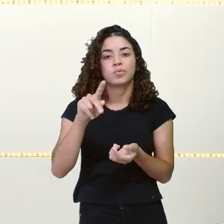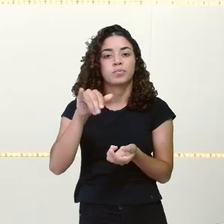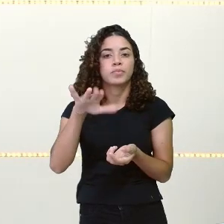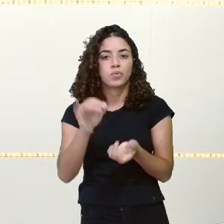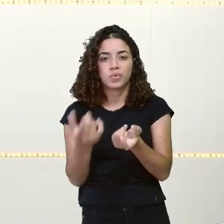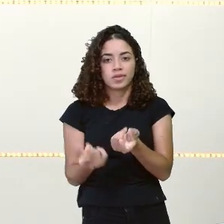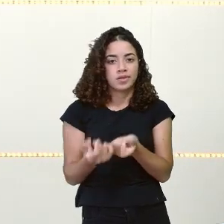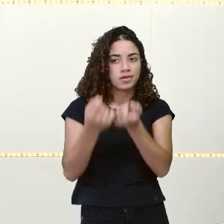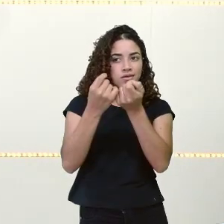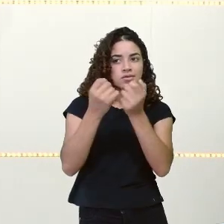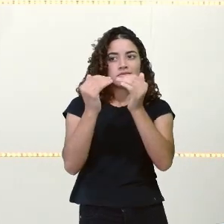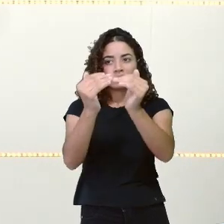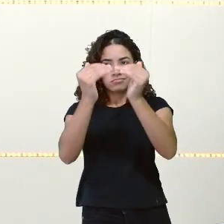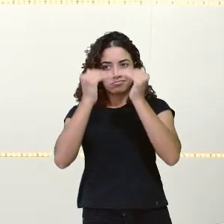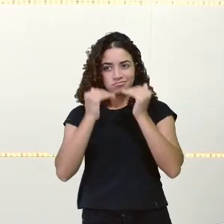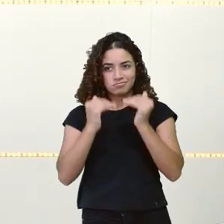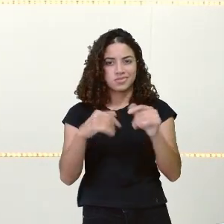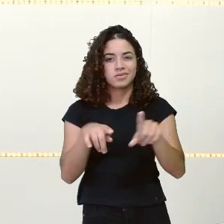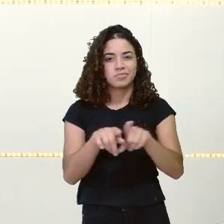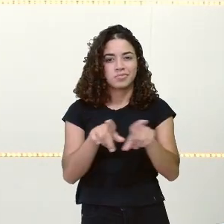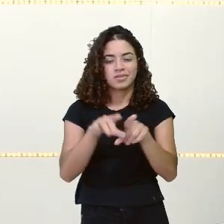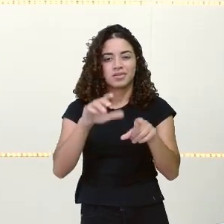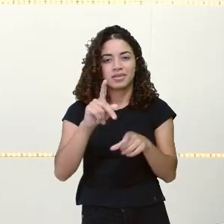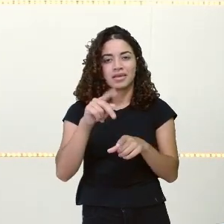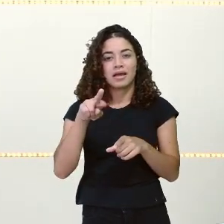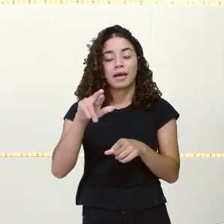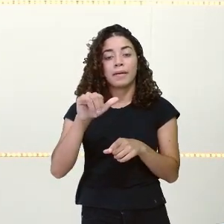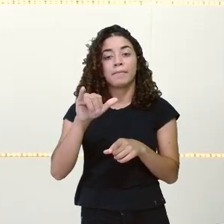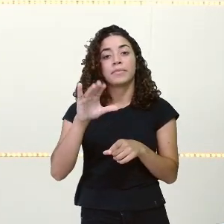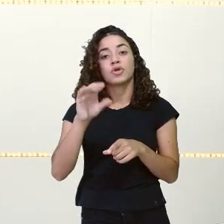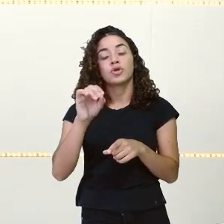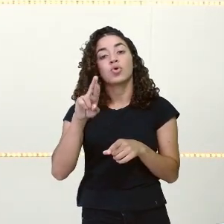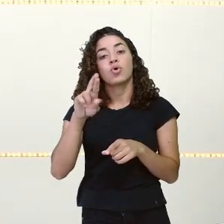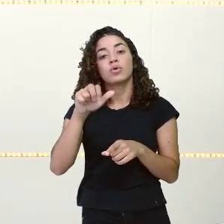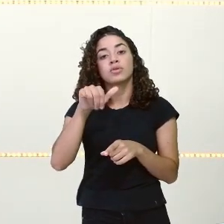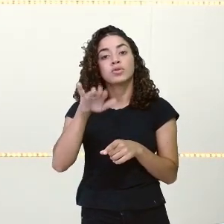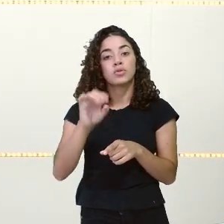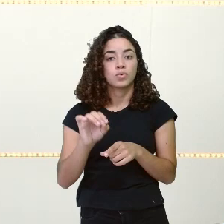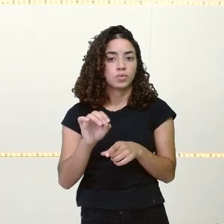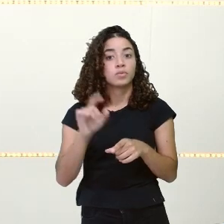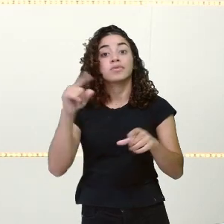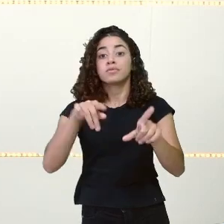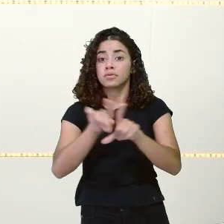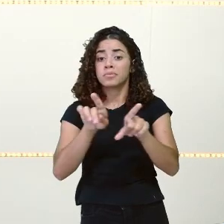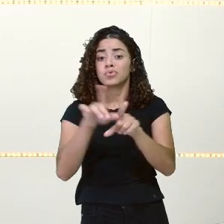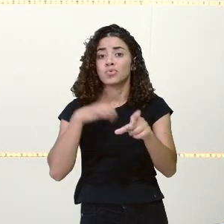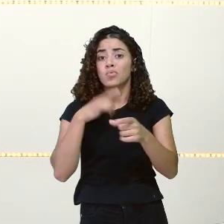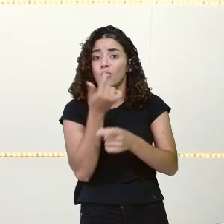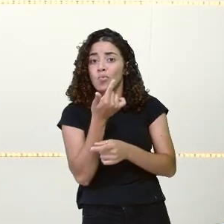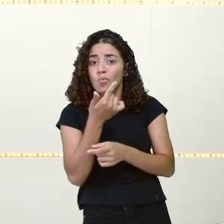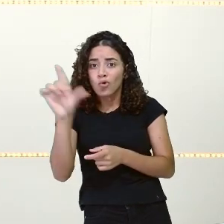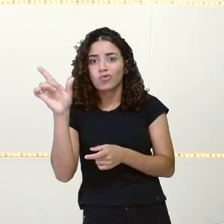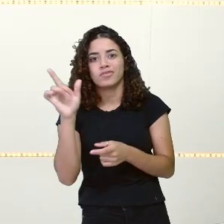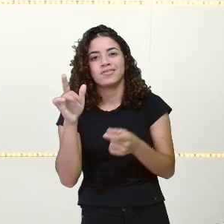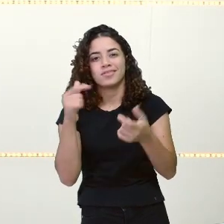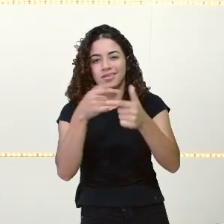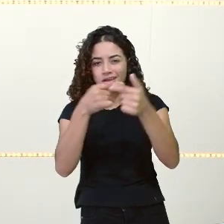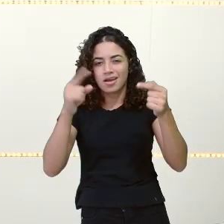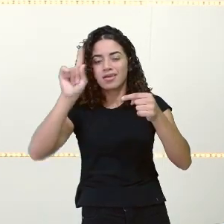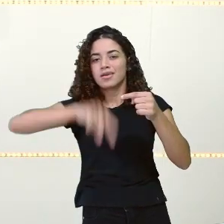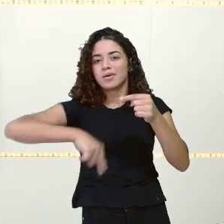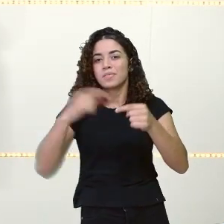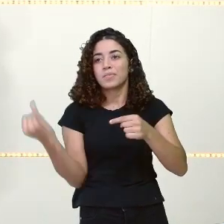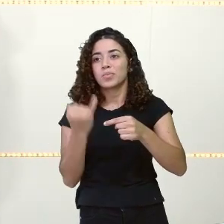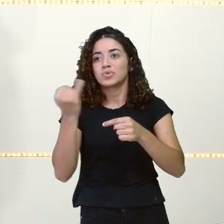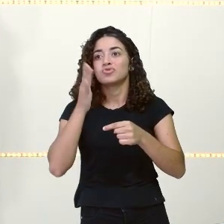de Capricórnio. Mas também existe uma linha que é muito importante, que a gente já ouviu falar, que